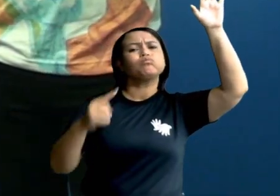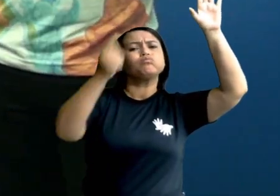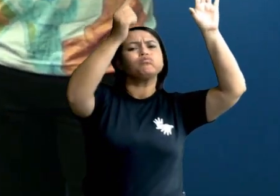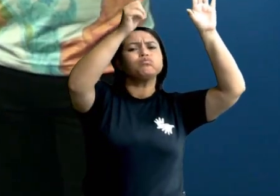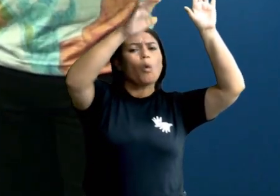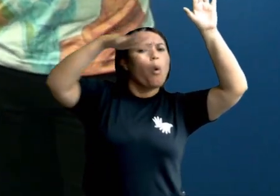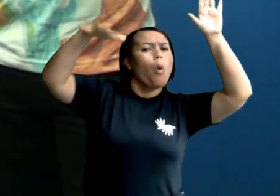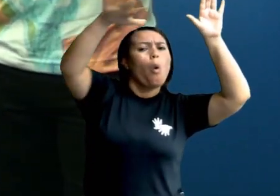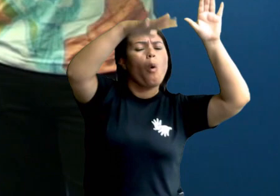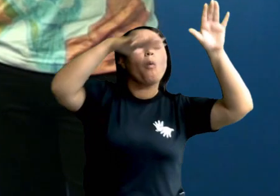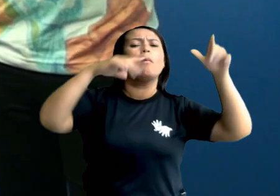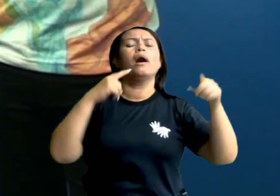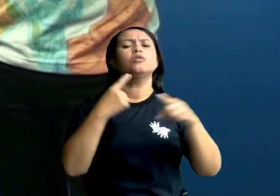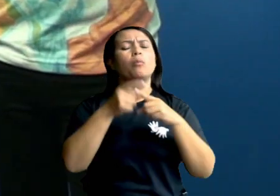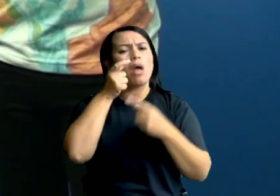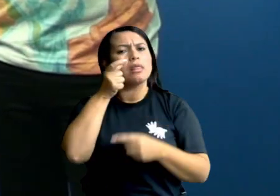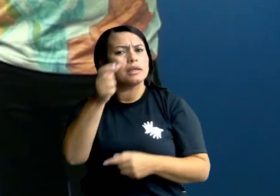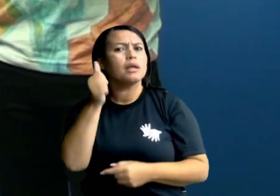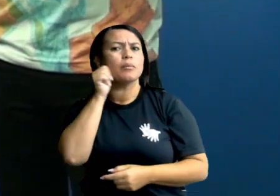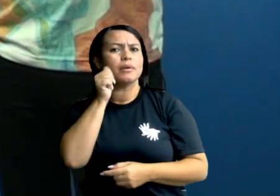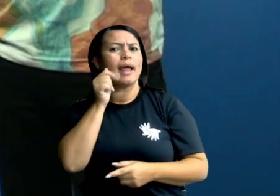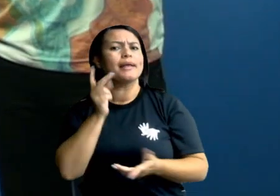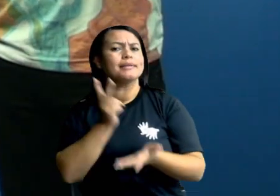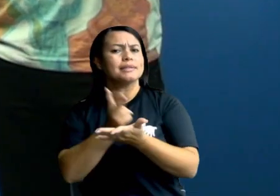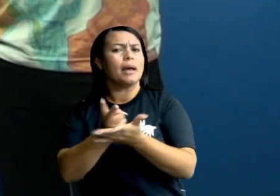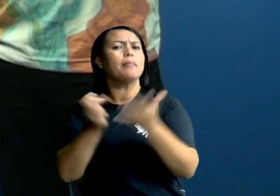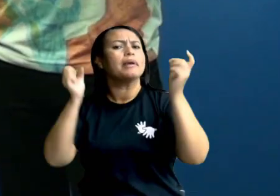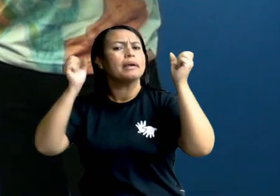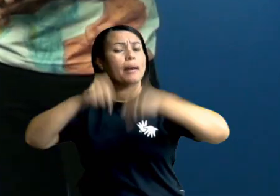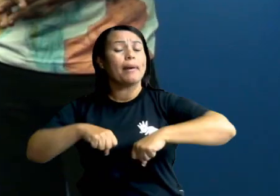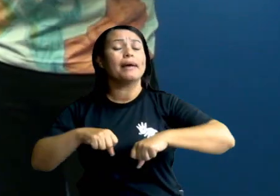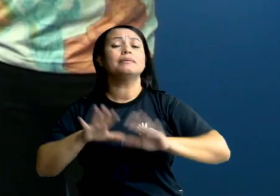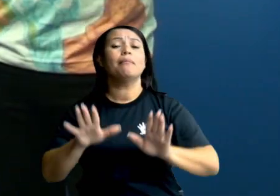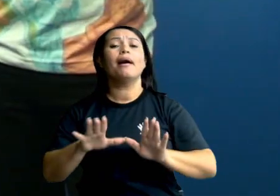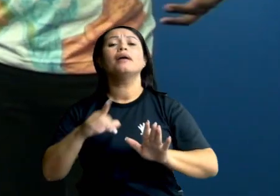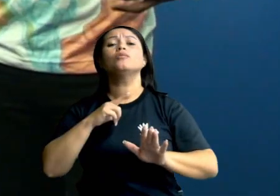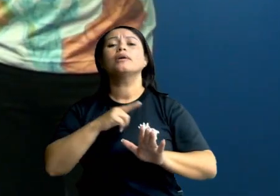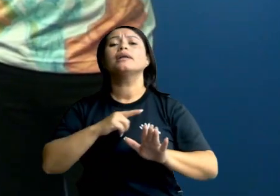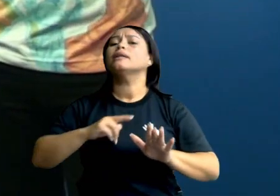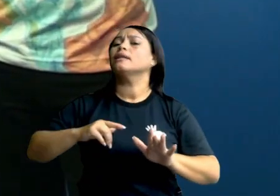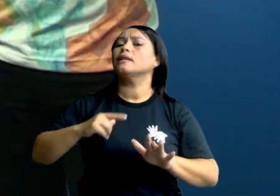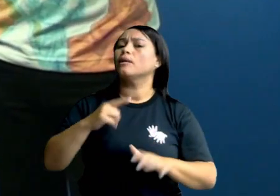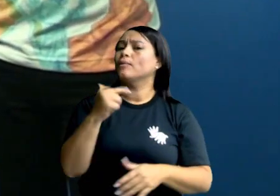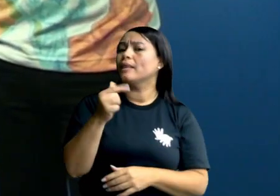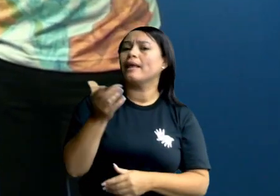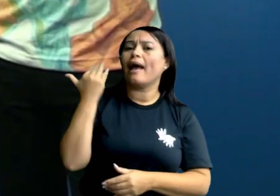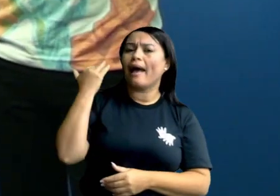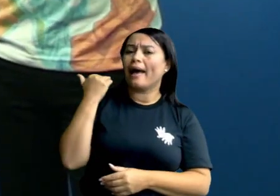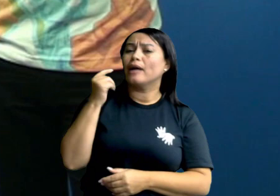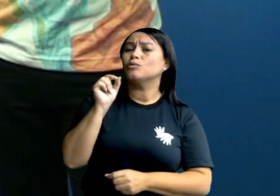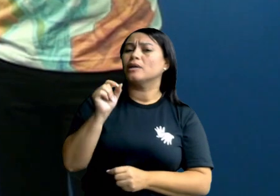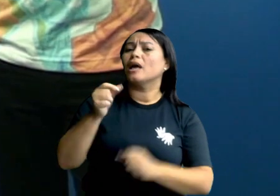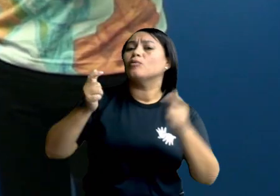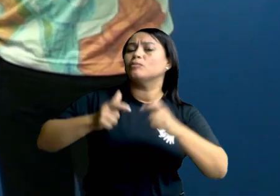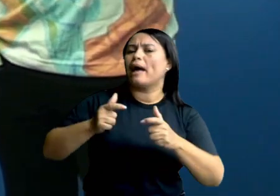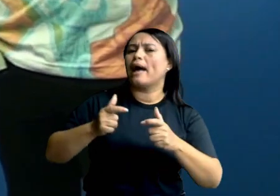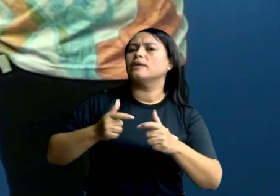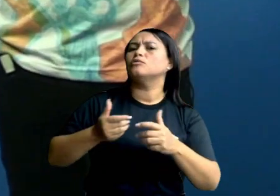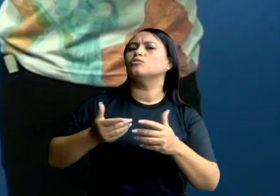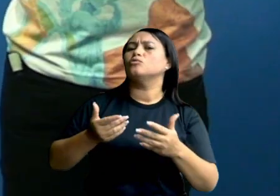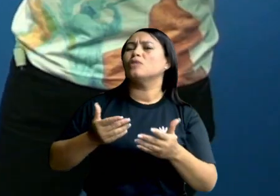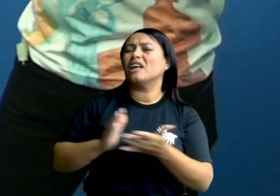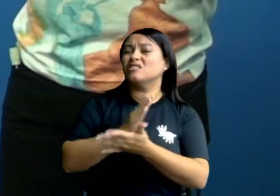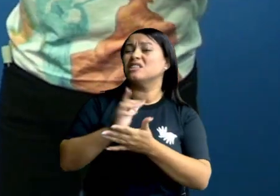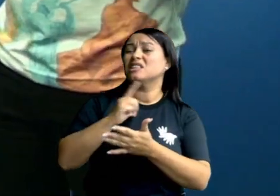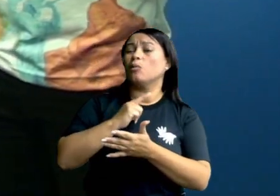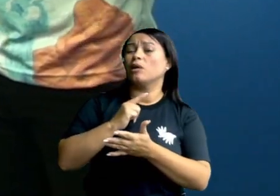porque elas sempre foram capazes, porém não existe espaço para elas, né, uma vez que você tem um preconceito ainda muito grande em todo o